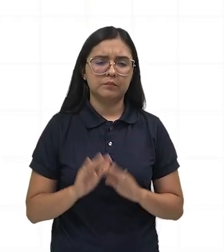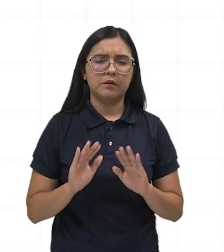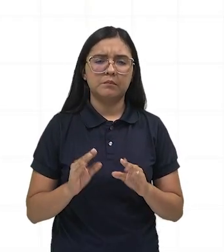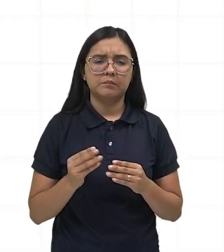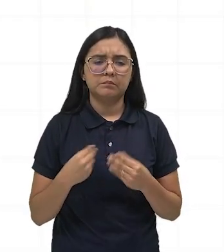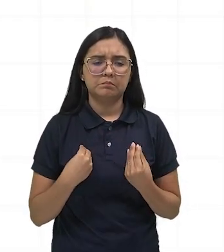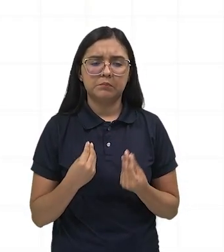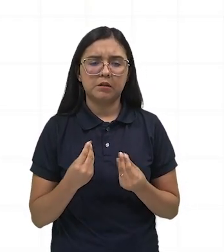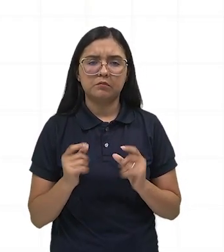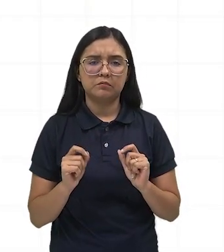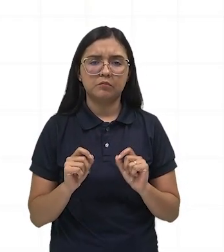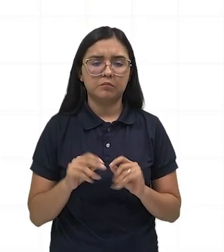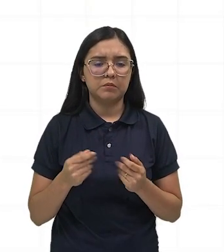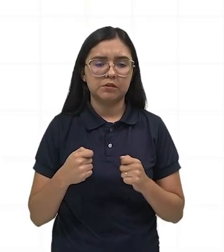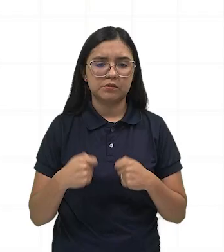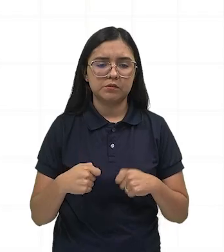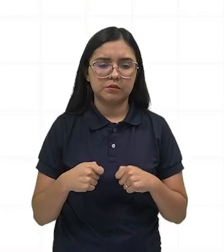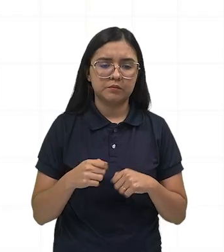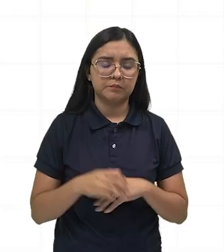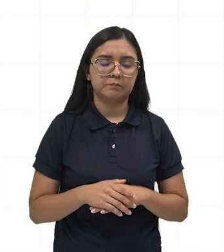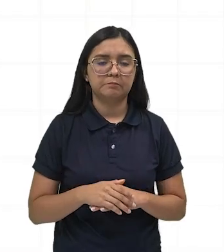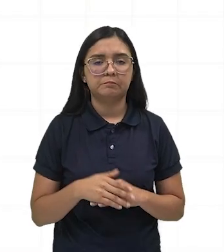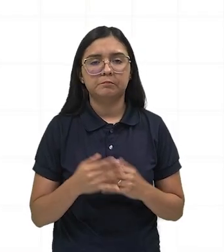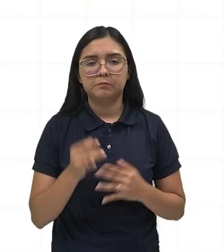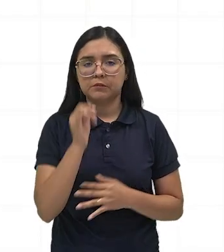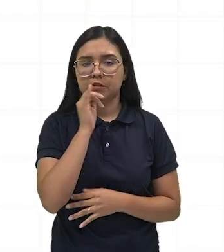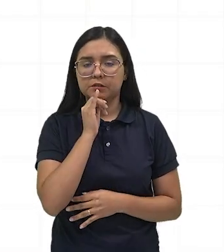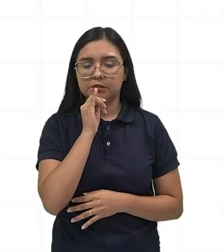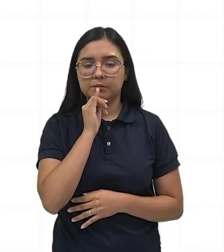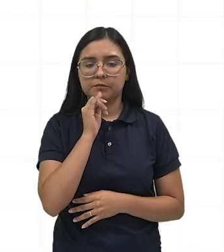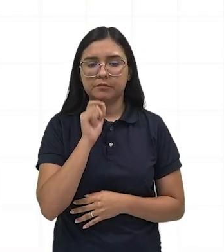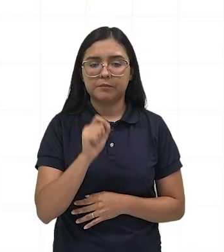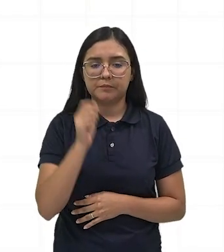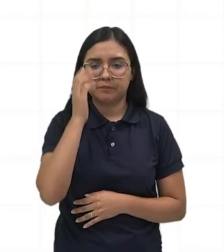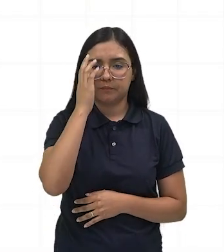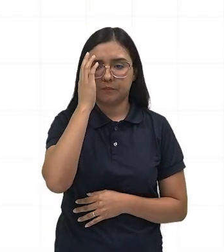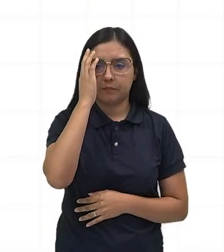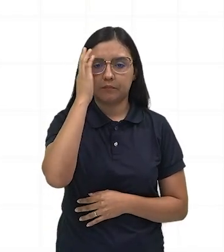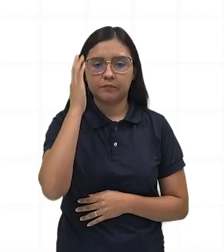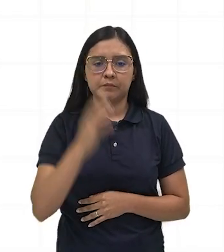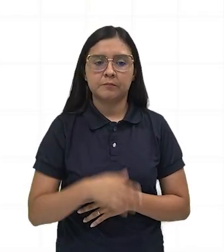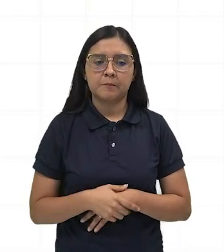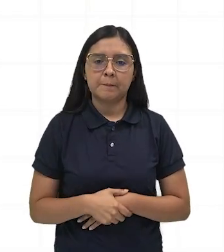que eu vou precisar disso? Digamos que a gente tem aqui, ó.